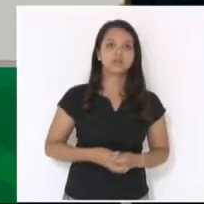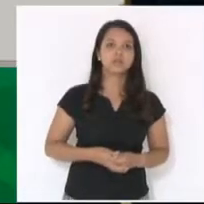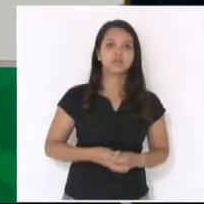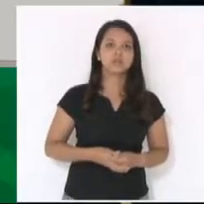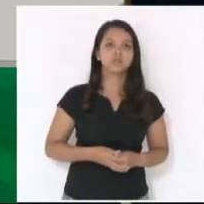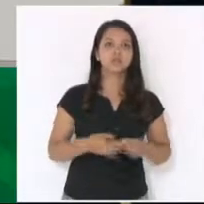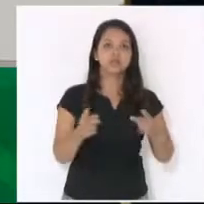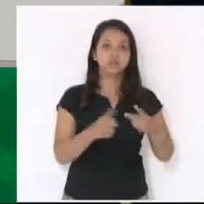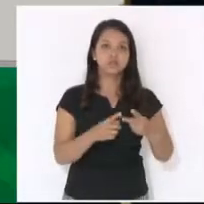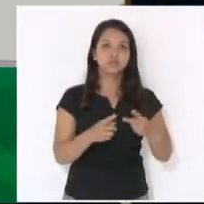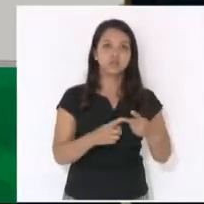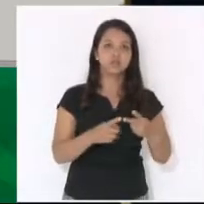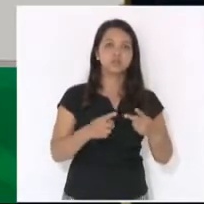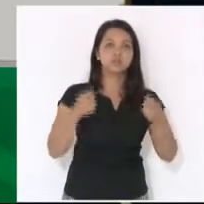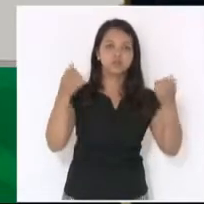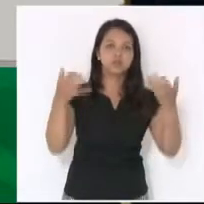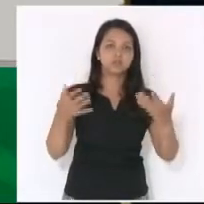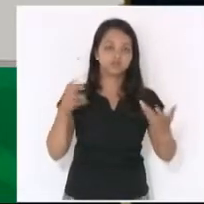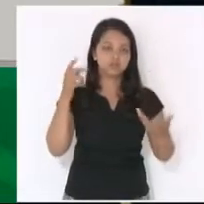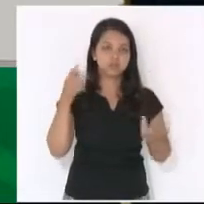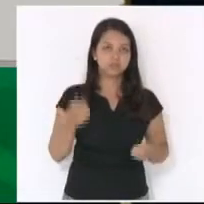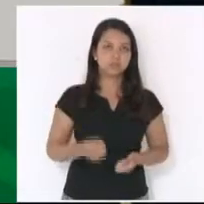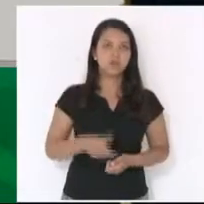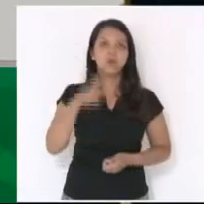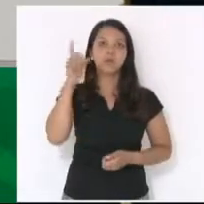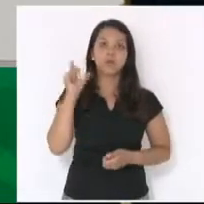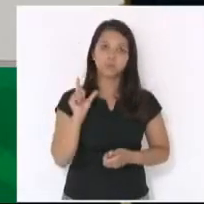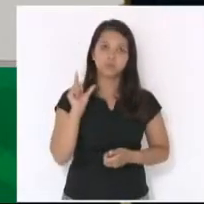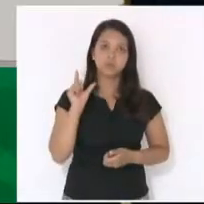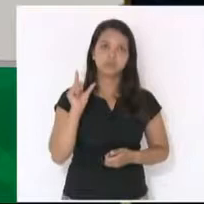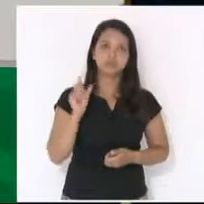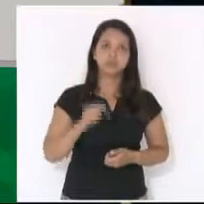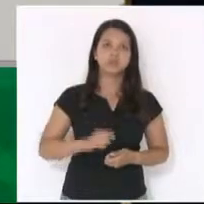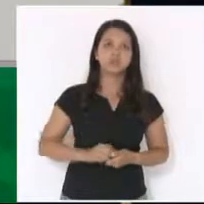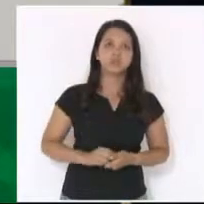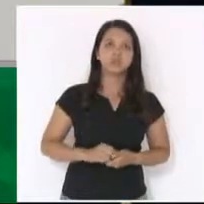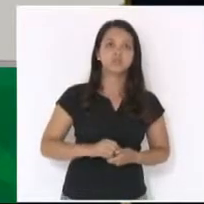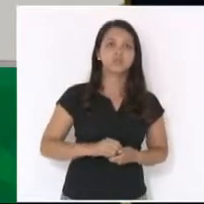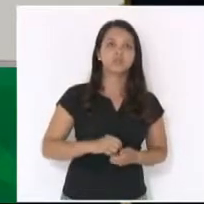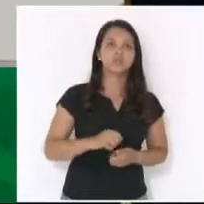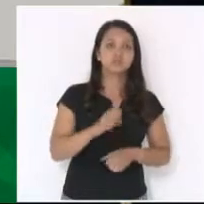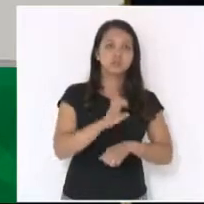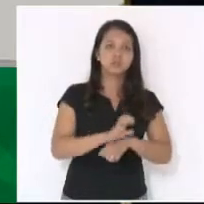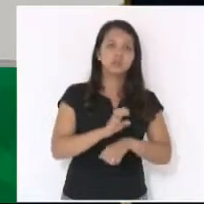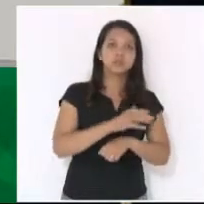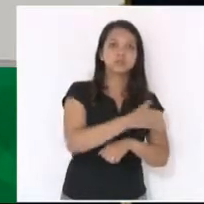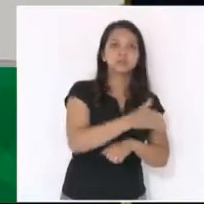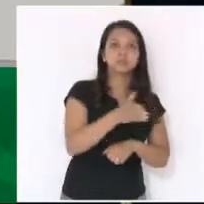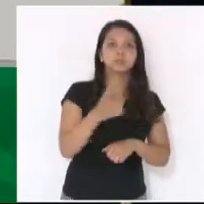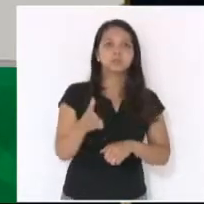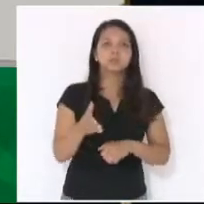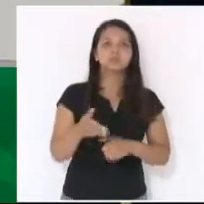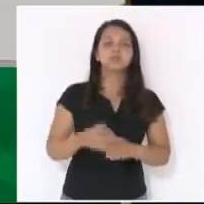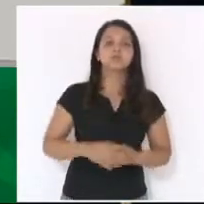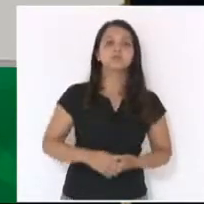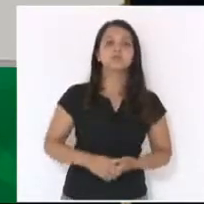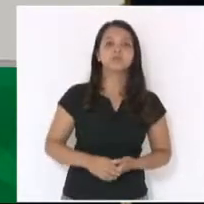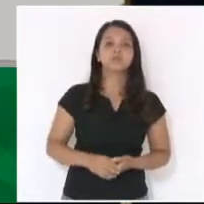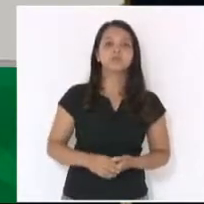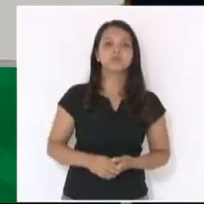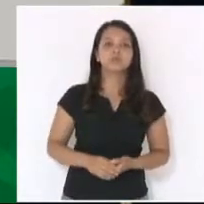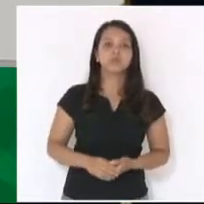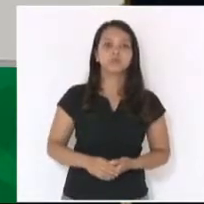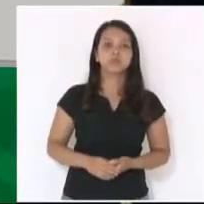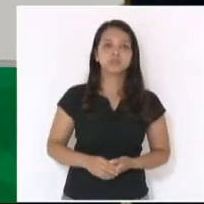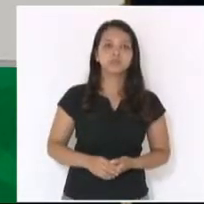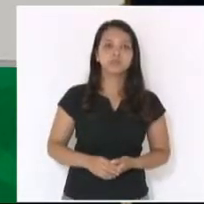questão Ontem nós estão no roteiro pelo Estado e receber alguns pleitos e foi